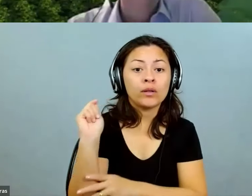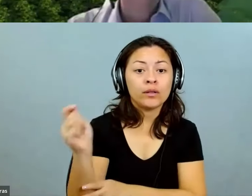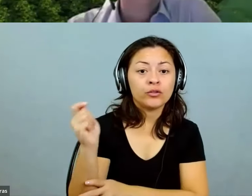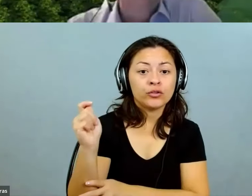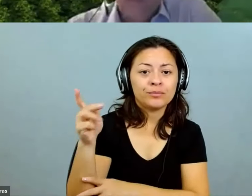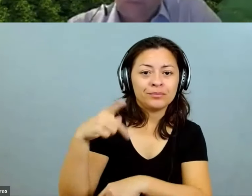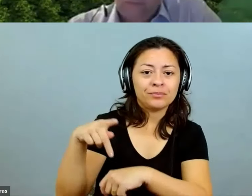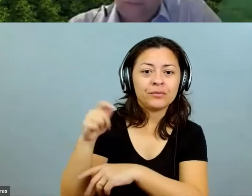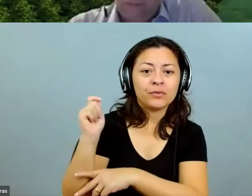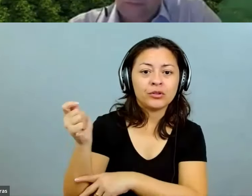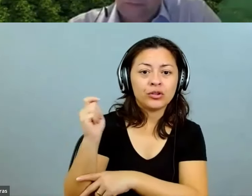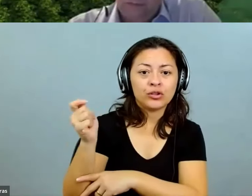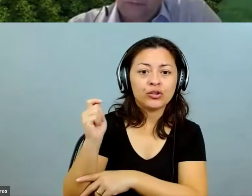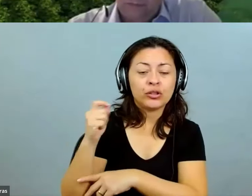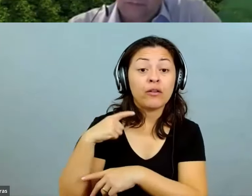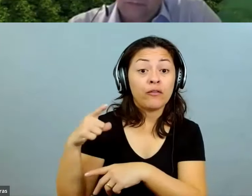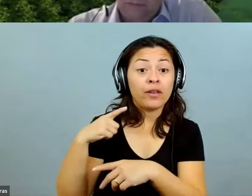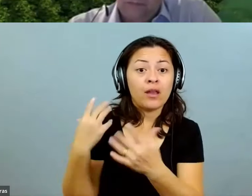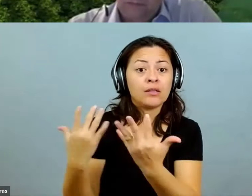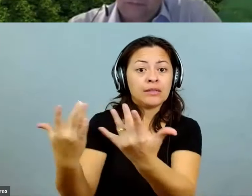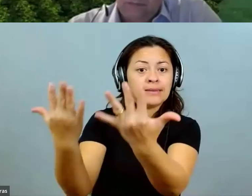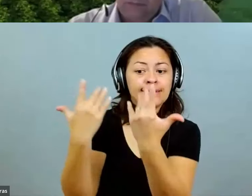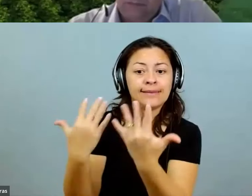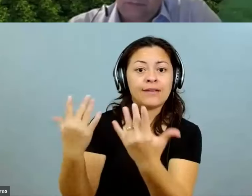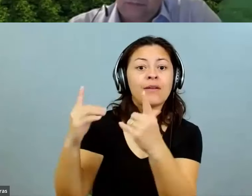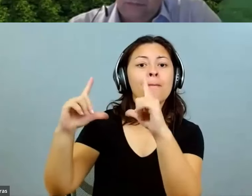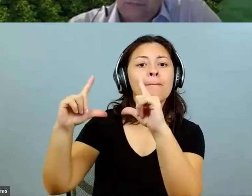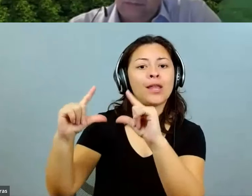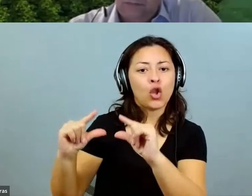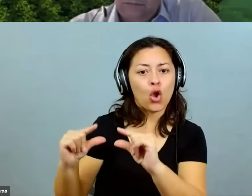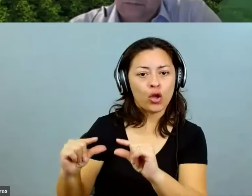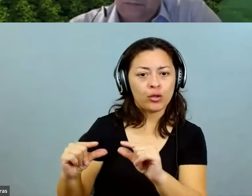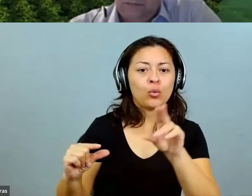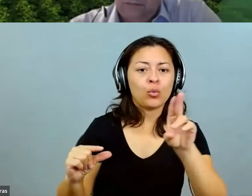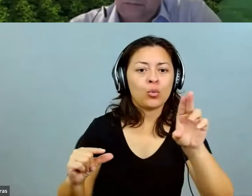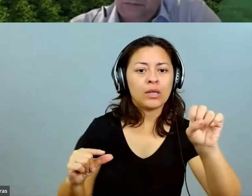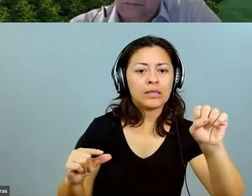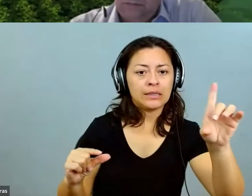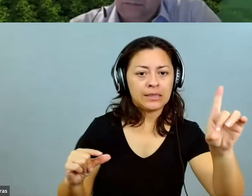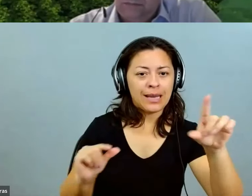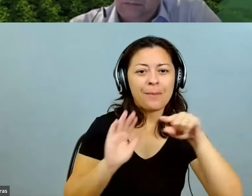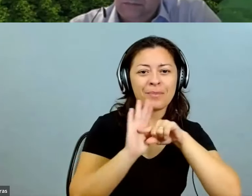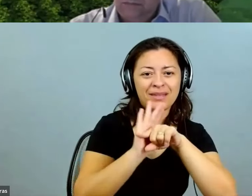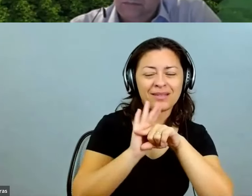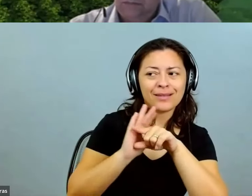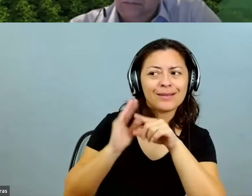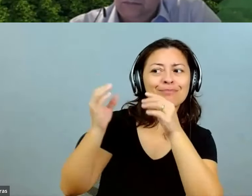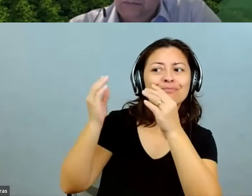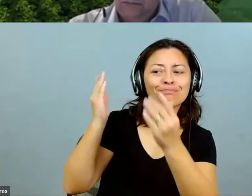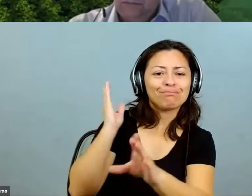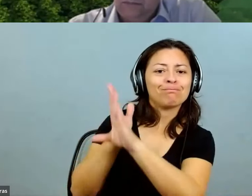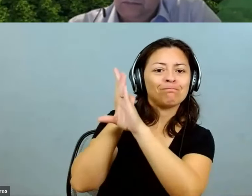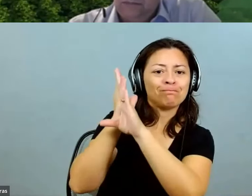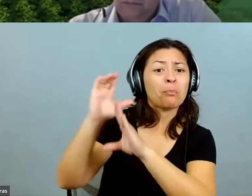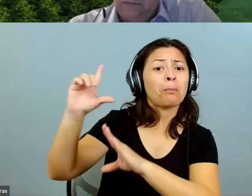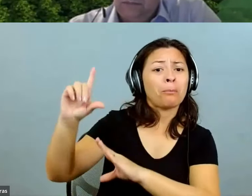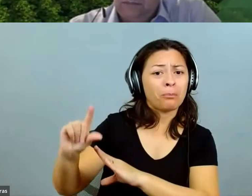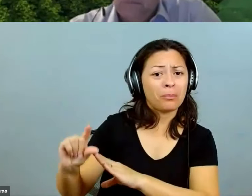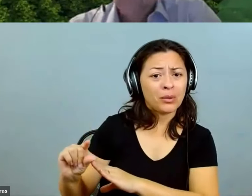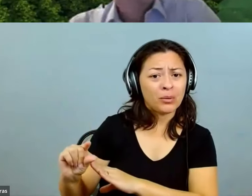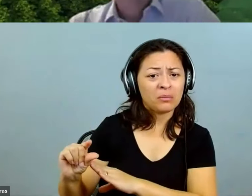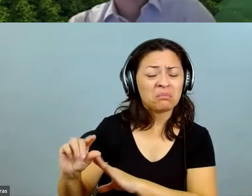táa que tá Tá estimado pelo pelo usda e bem menor de 55 Tudo indica que ela vai ser